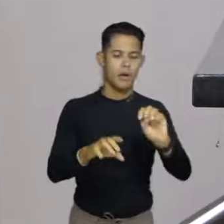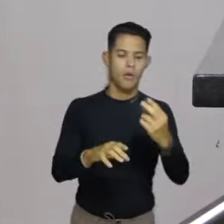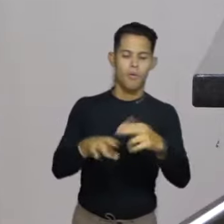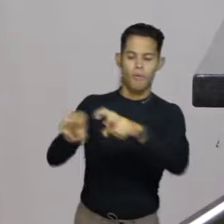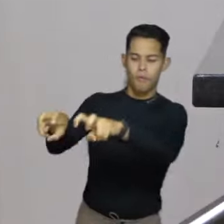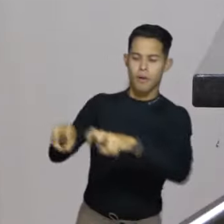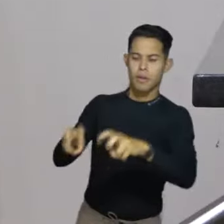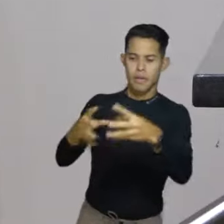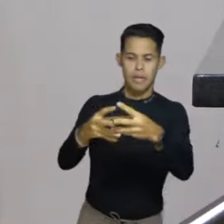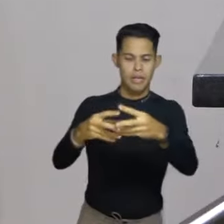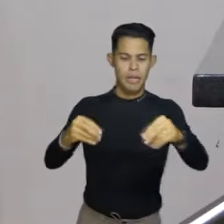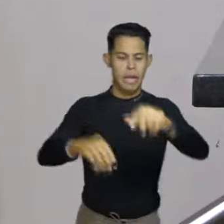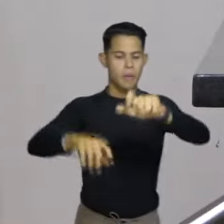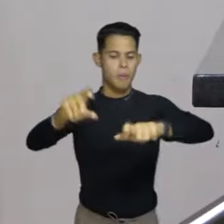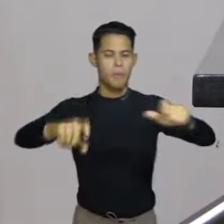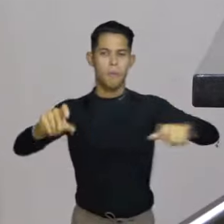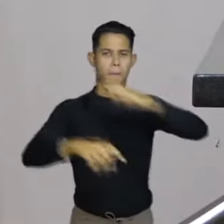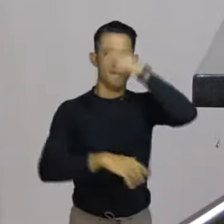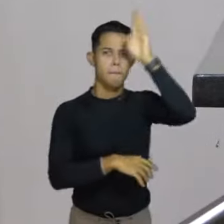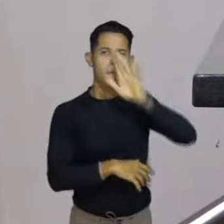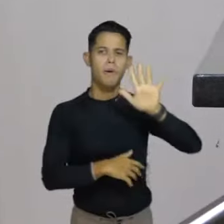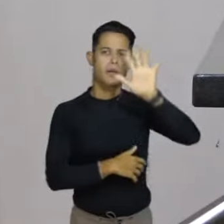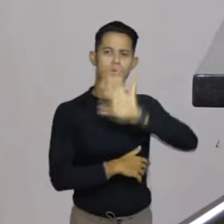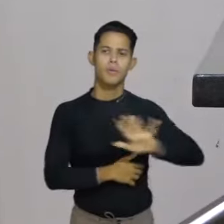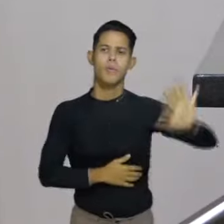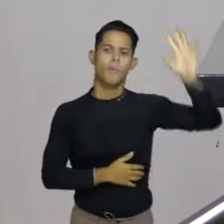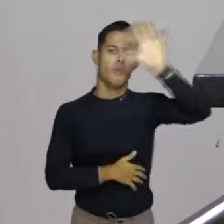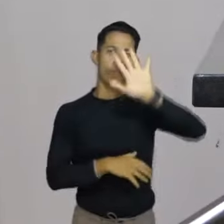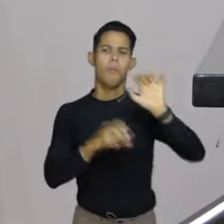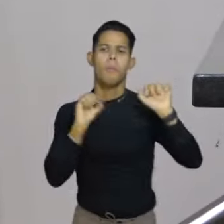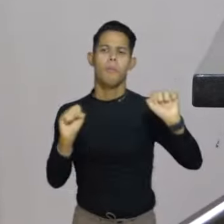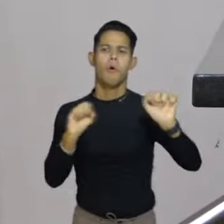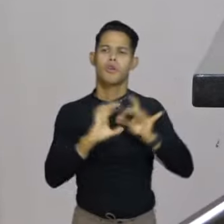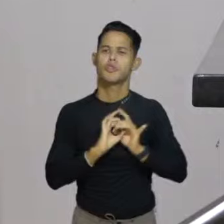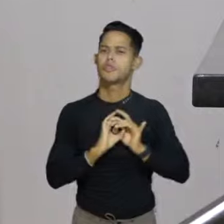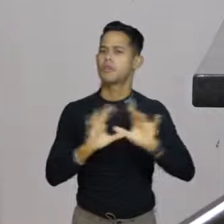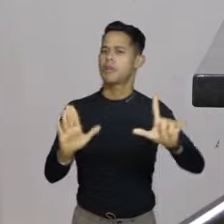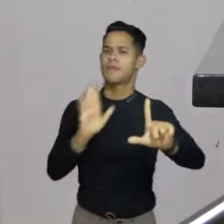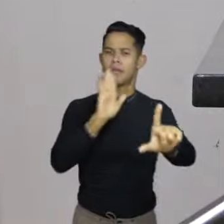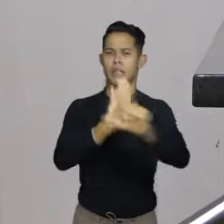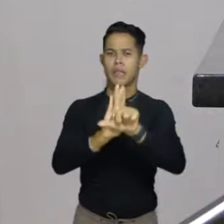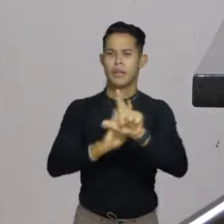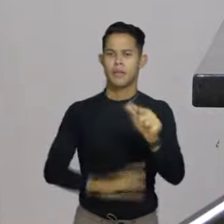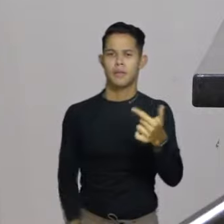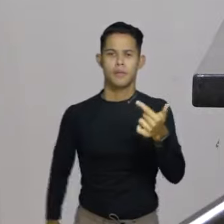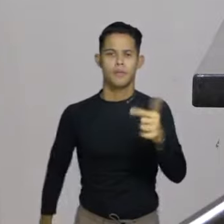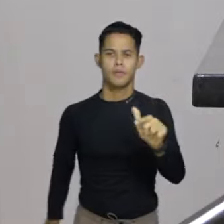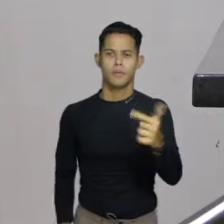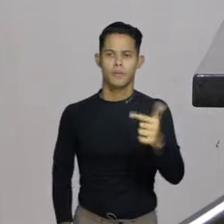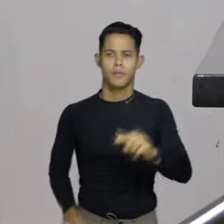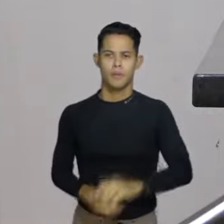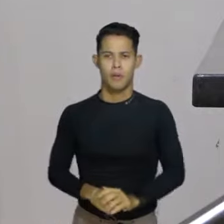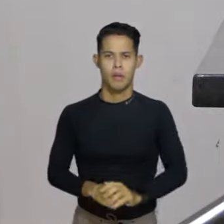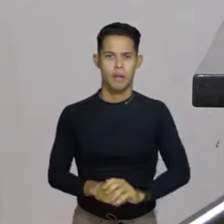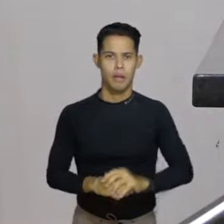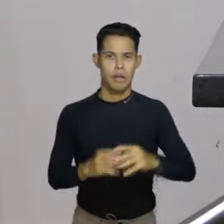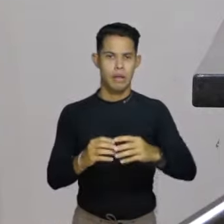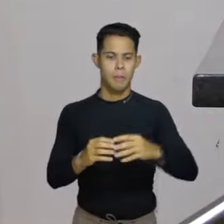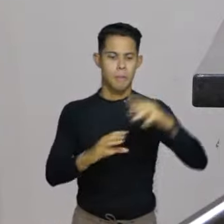pessoa você pode fazer o que quiser que esse lugar é uma terra sem lei uma terra de homem